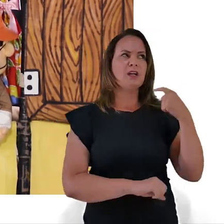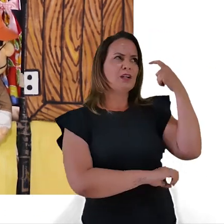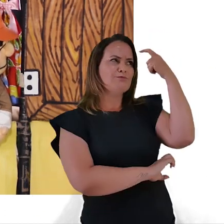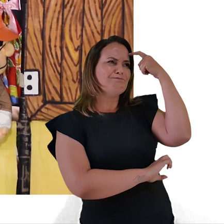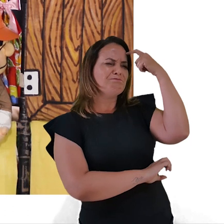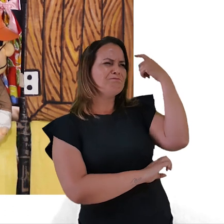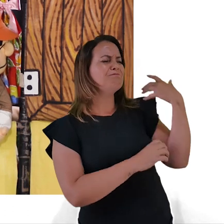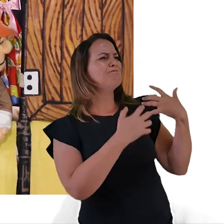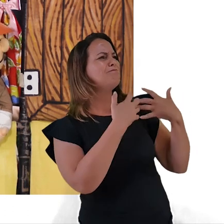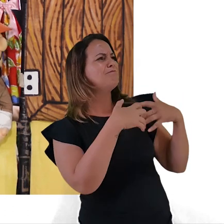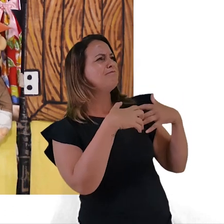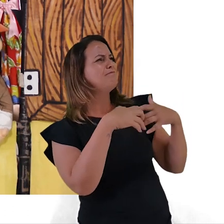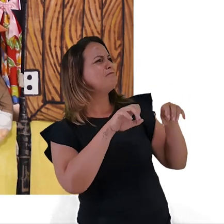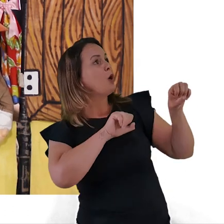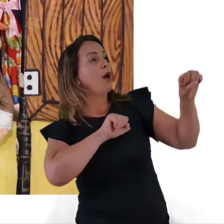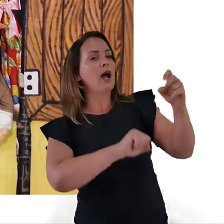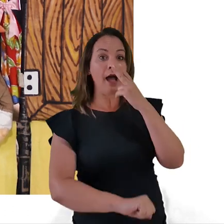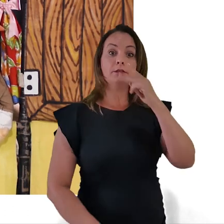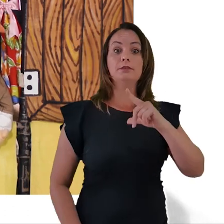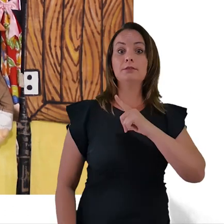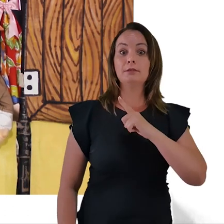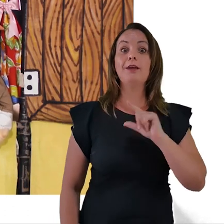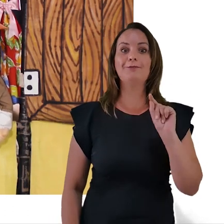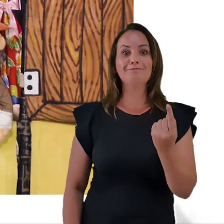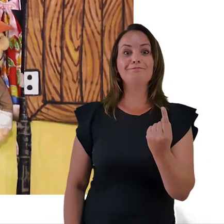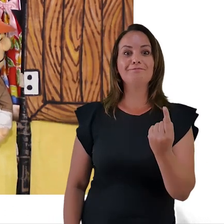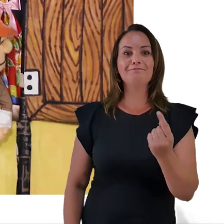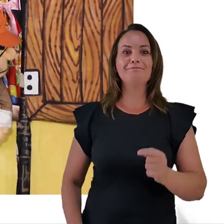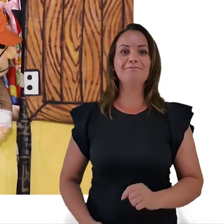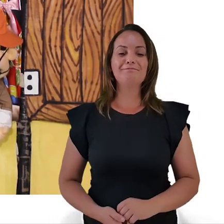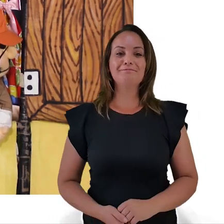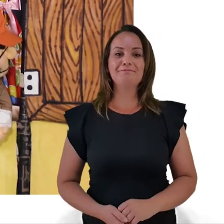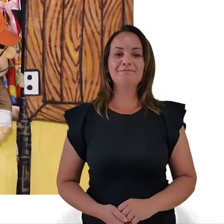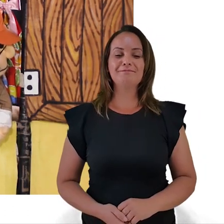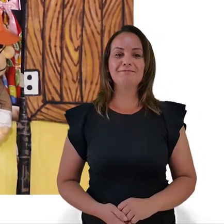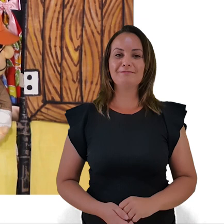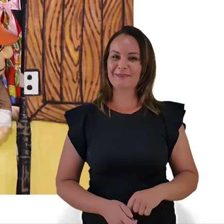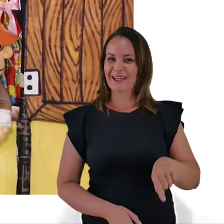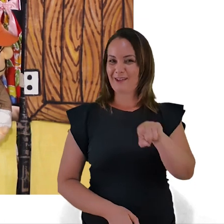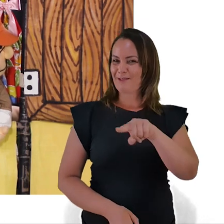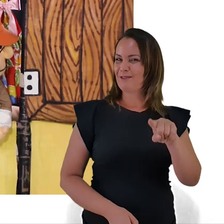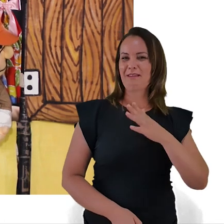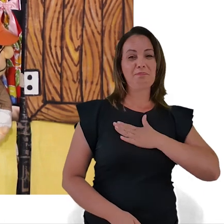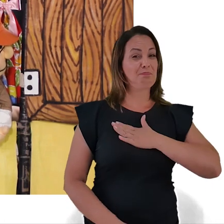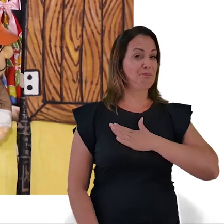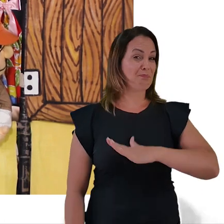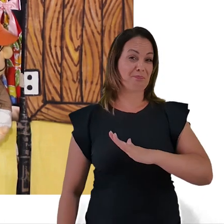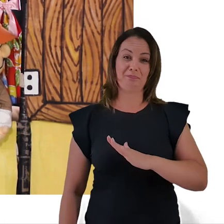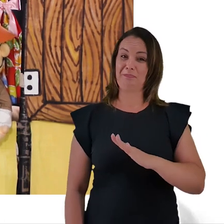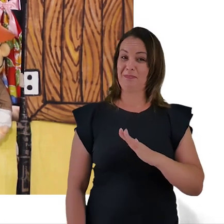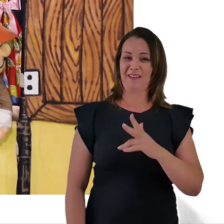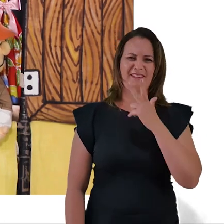Herói... Acho que tenho! Então, qual é? Você não vai gostar! Vai